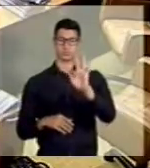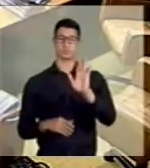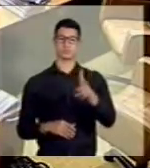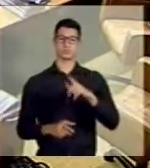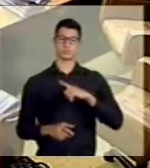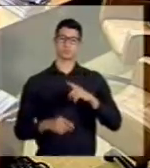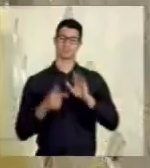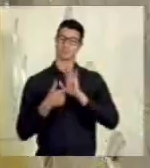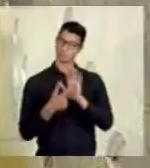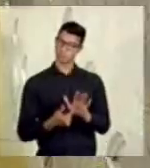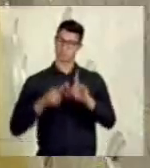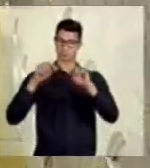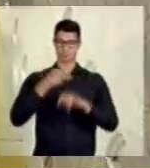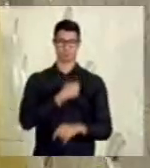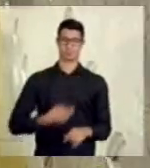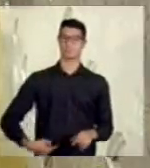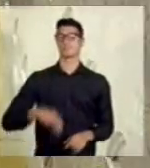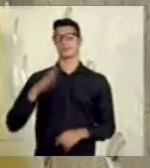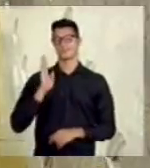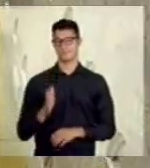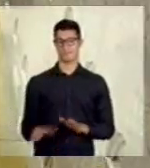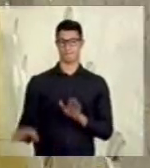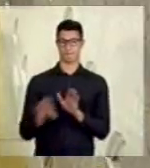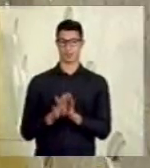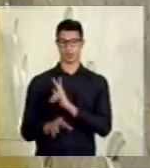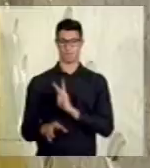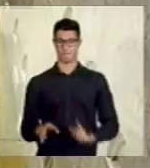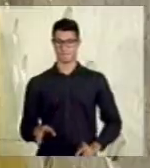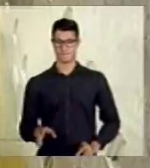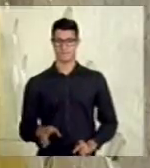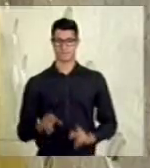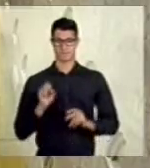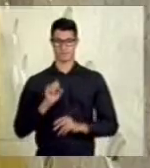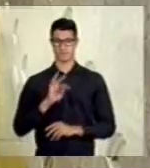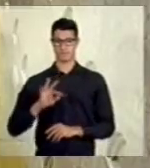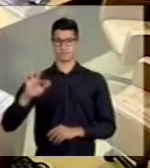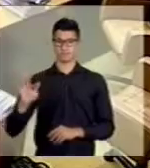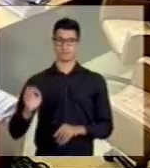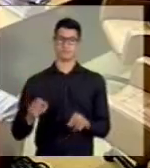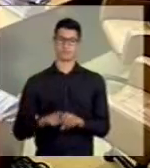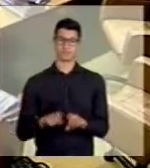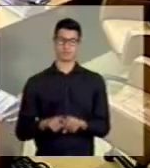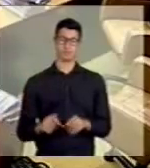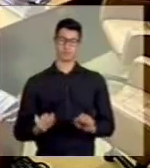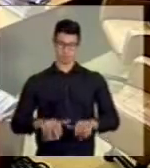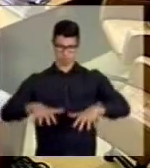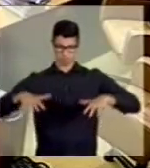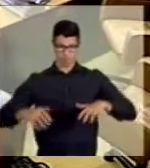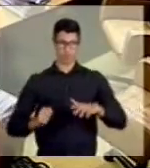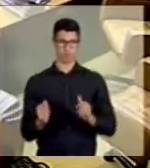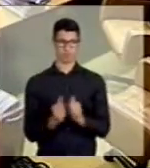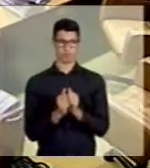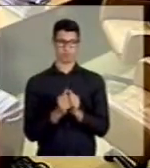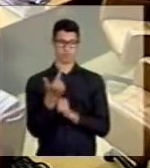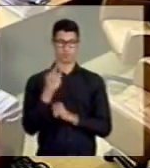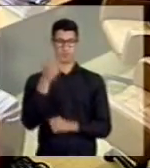aí as imagens, a ministra Carmen Lúcia já na cadeira da presidência do Supremo Tribunal Federal e da presidência da sessão, com